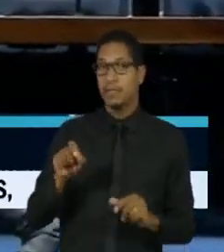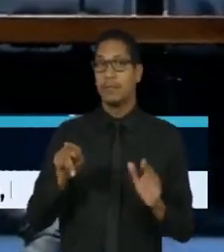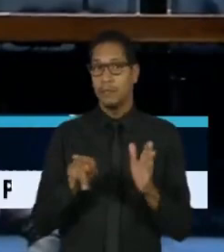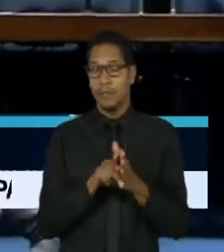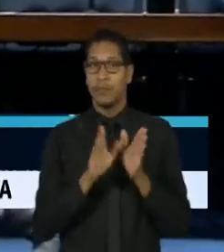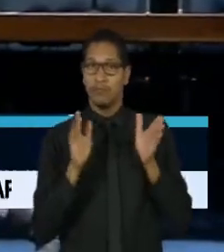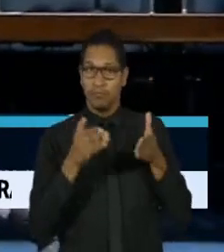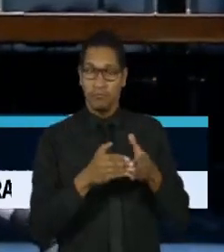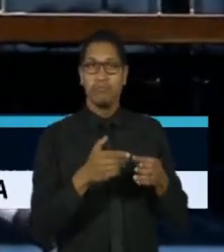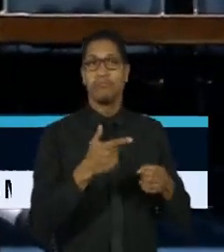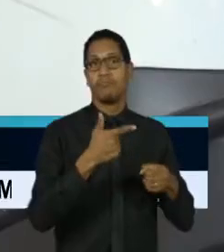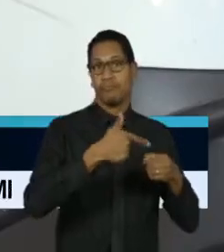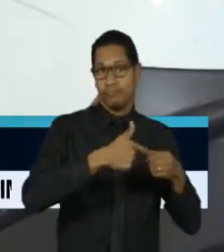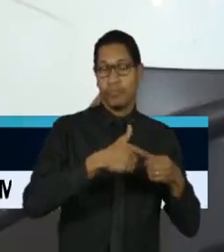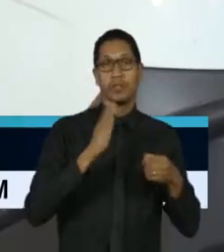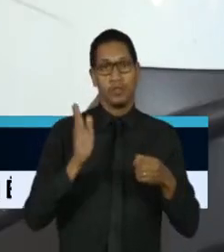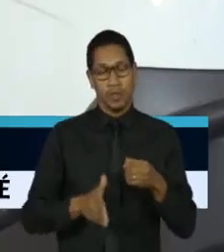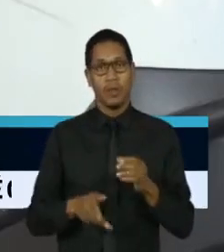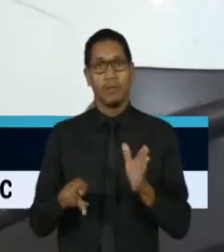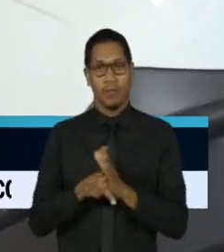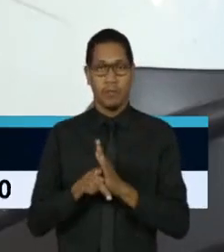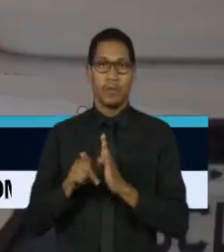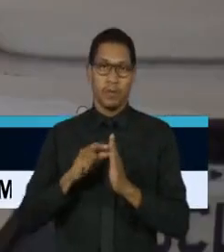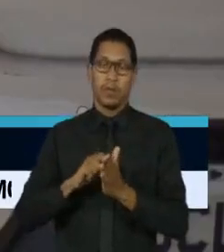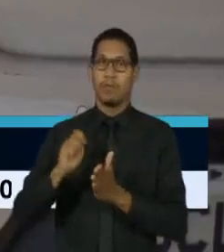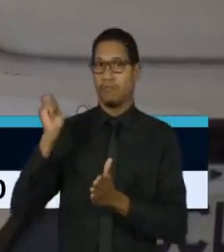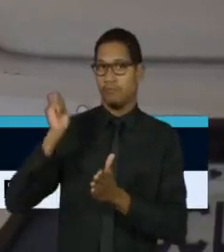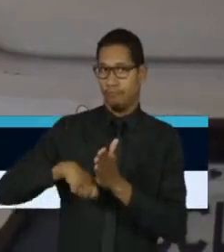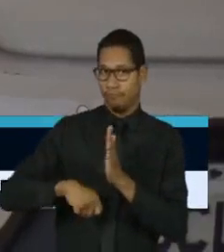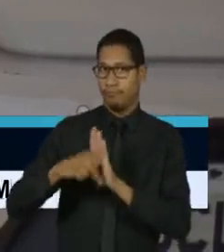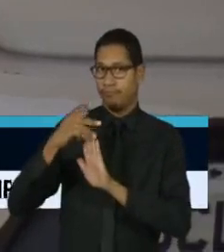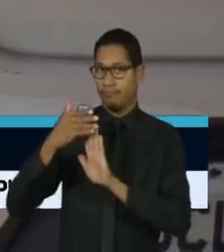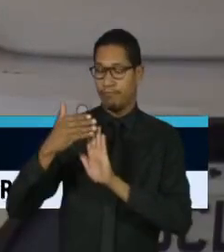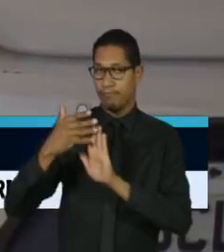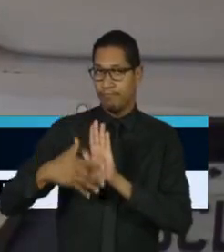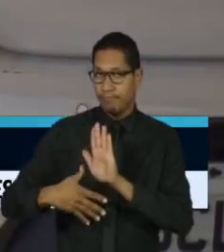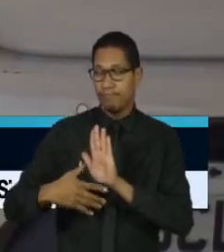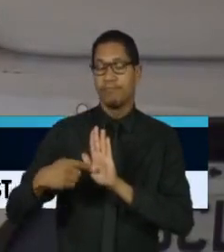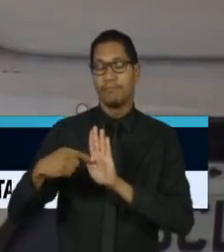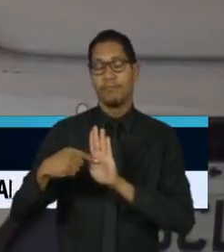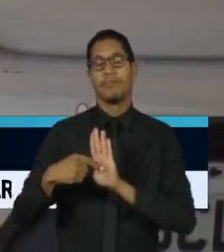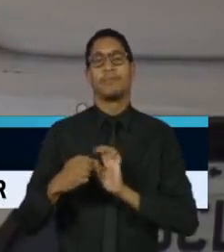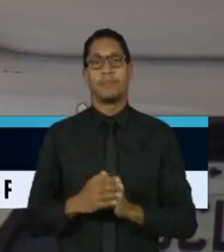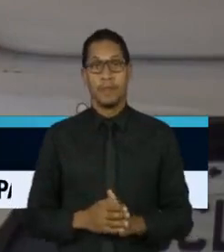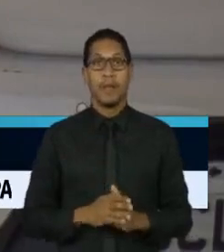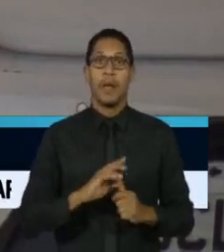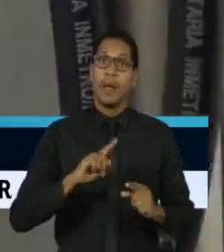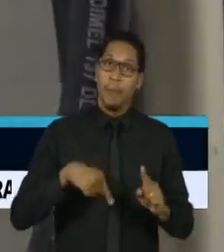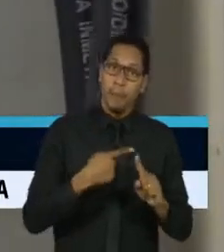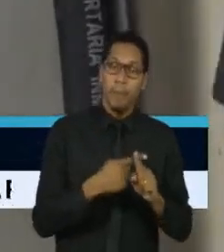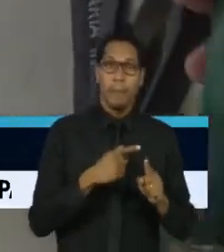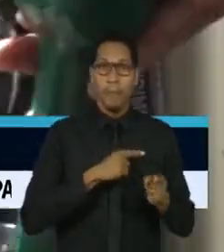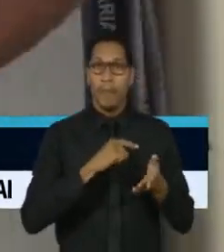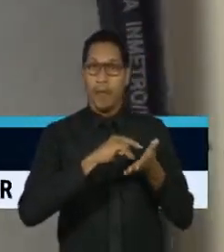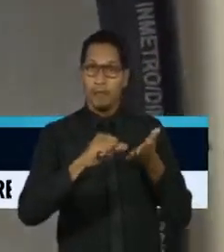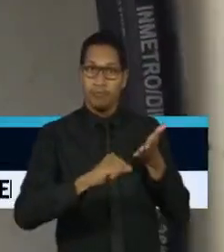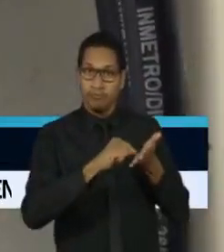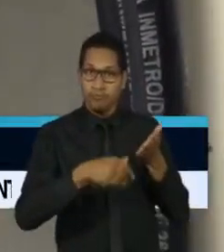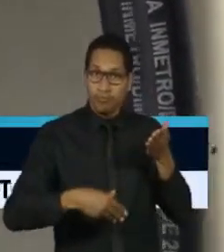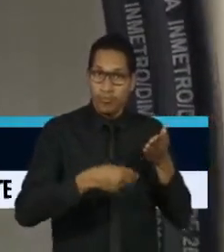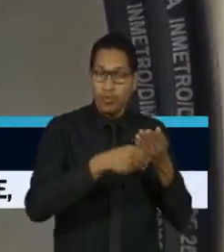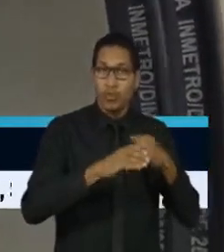terço já aprovado pela câmara por último o pacote de mudanças incluem uma proposta de emenda à constituição que